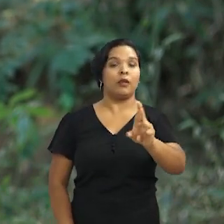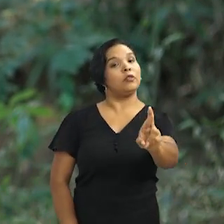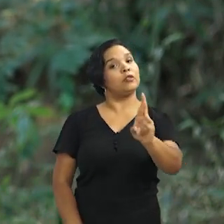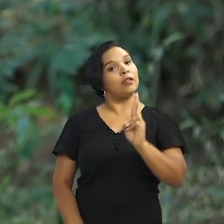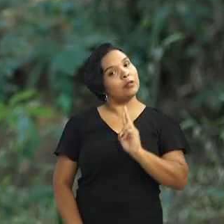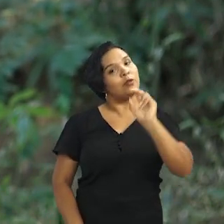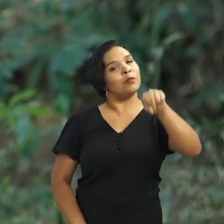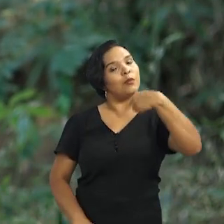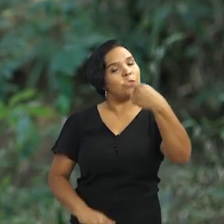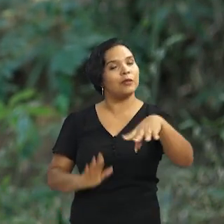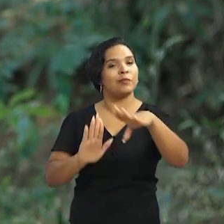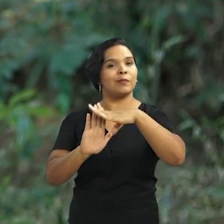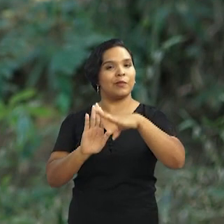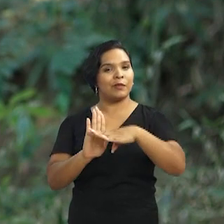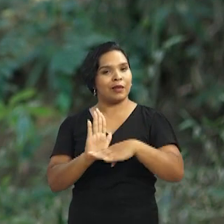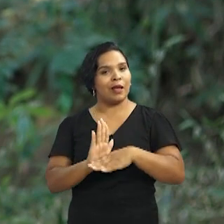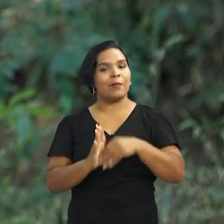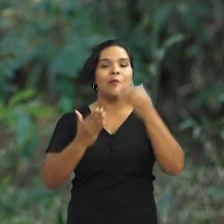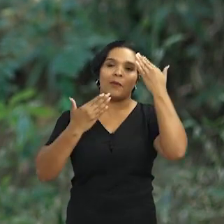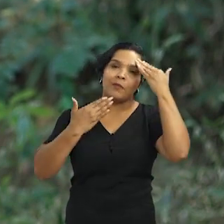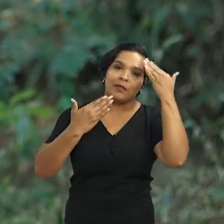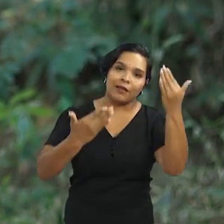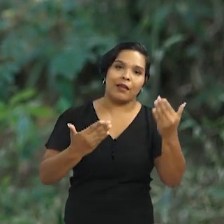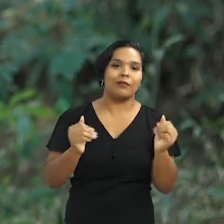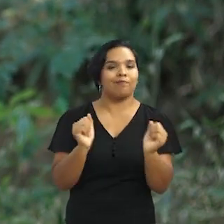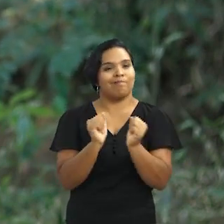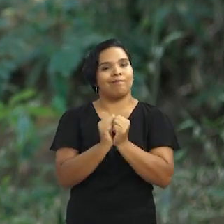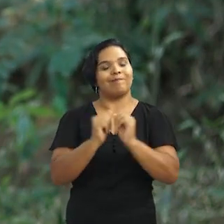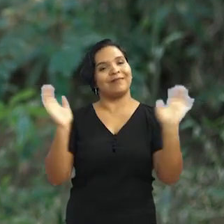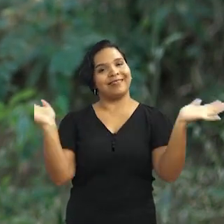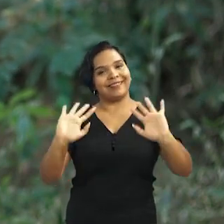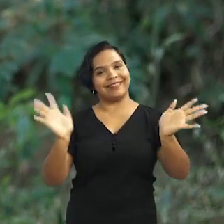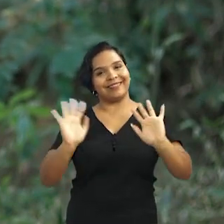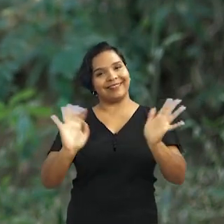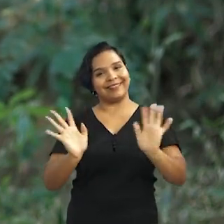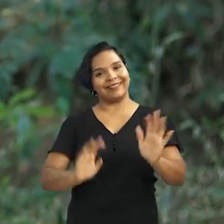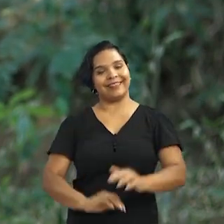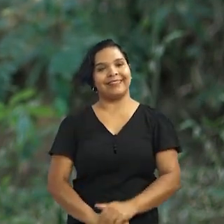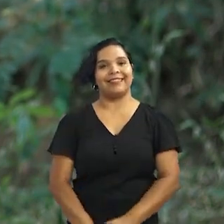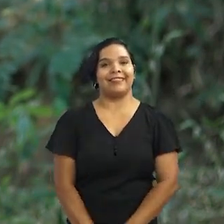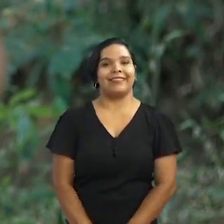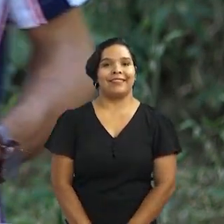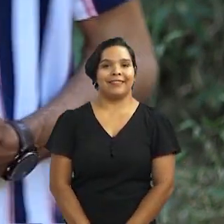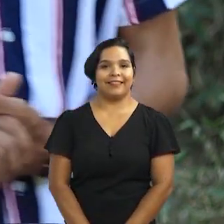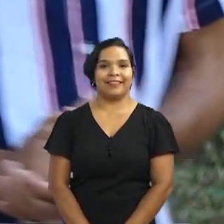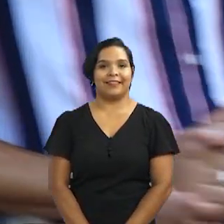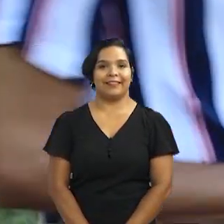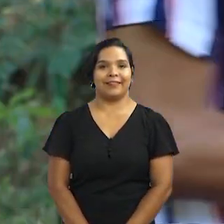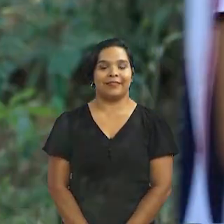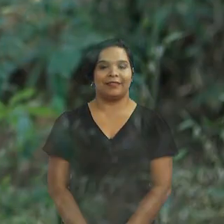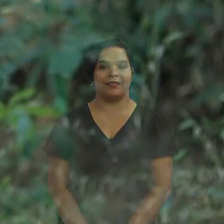univerciência@uesb.edu.br que a gente te responde em um próximo programa. Muito obrigado pela sua companhia e até mais.